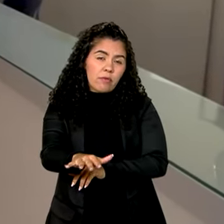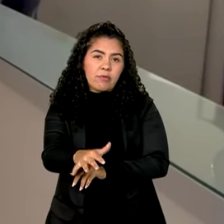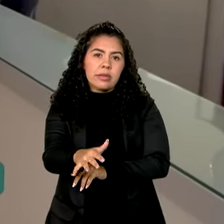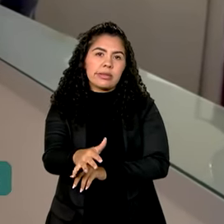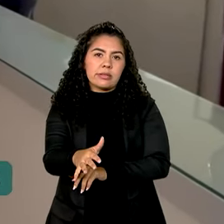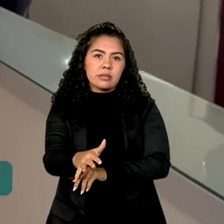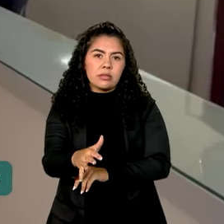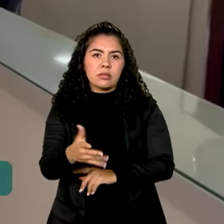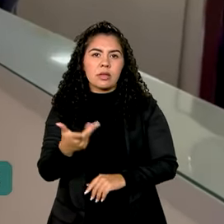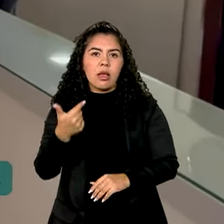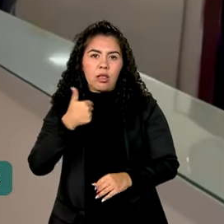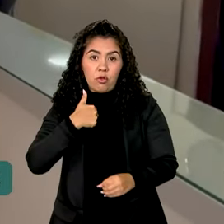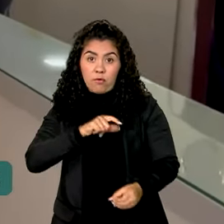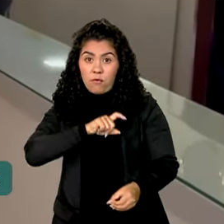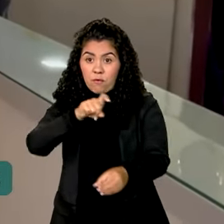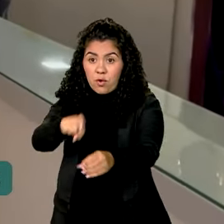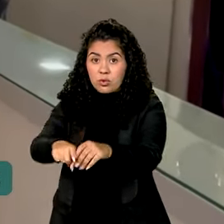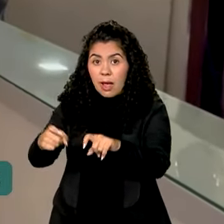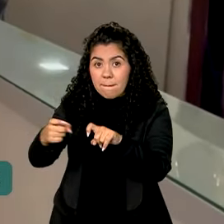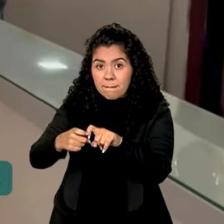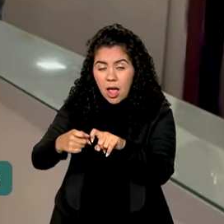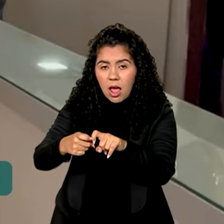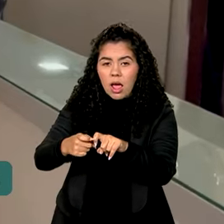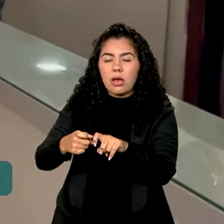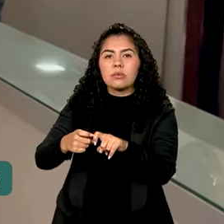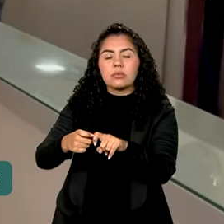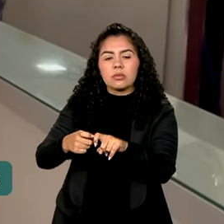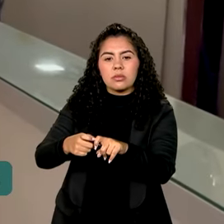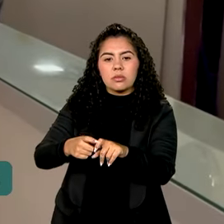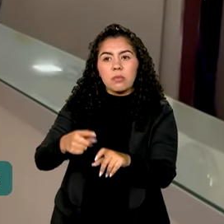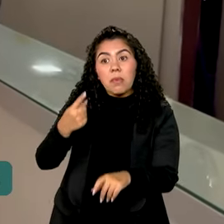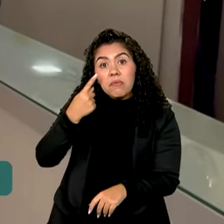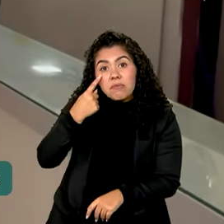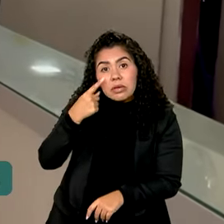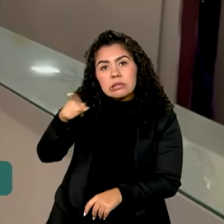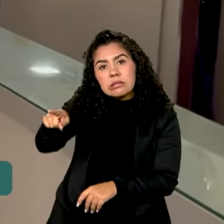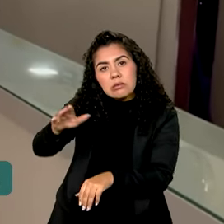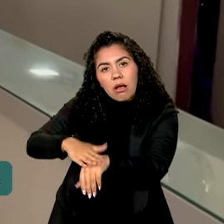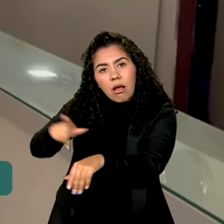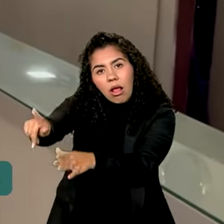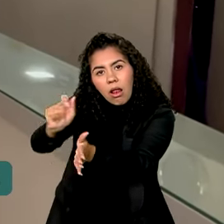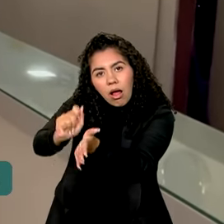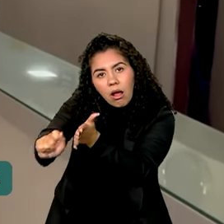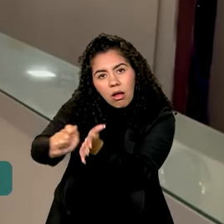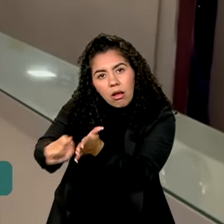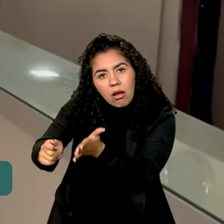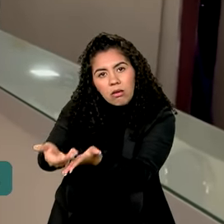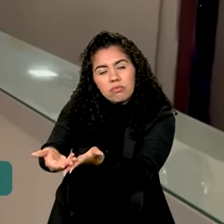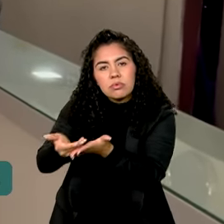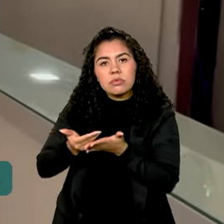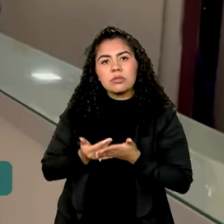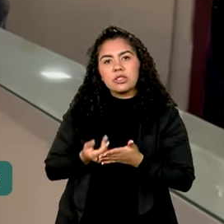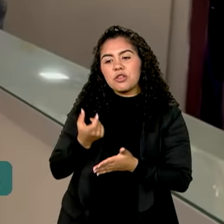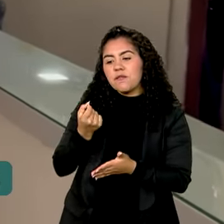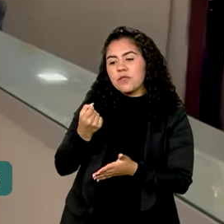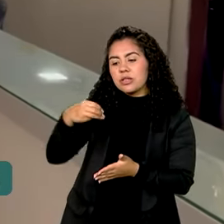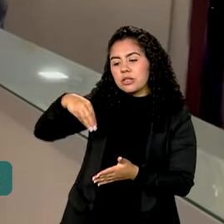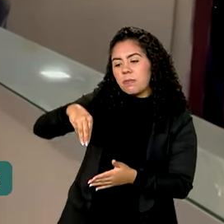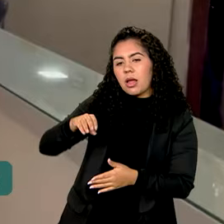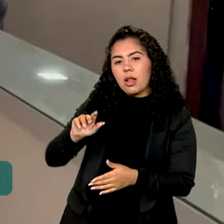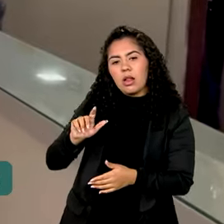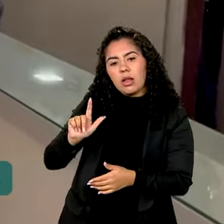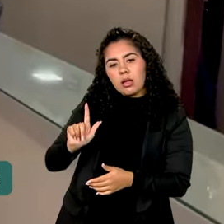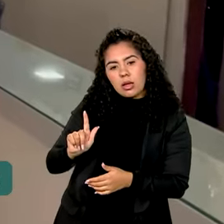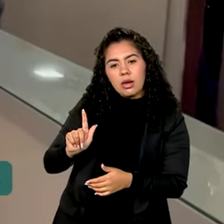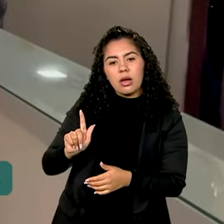vou voltar no meu médico para ver se ele me receita simvastatina 20 mg também, que eu soube